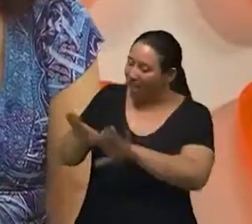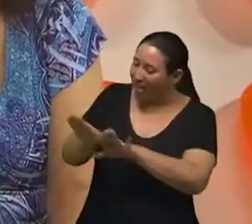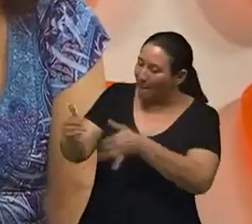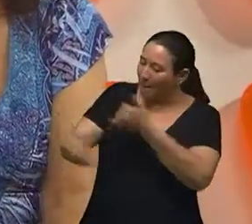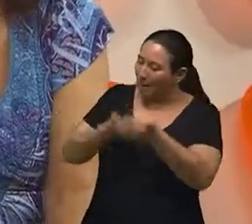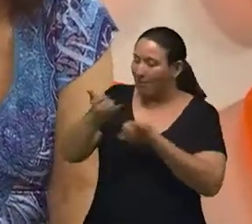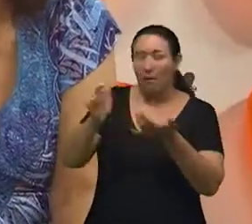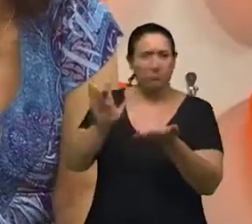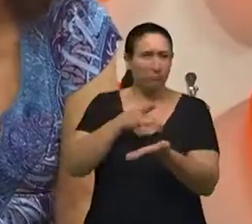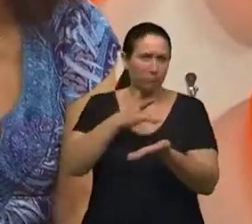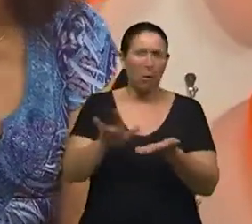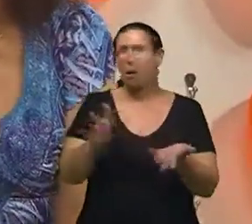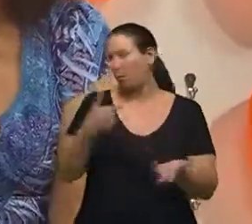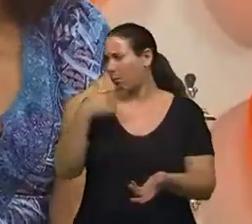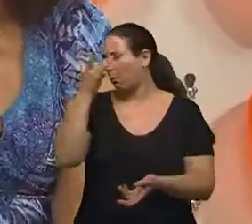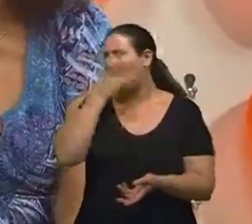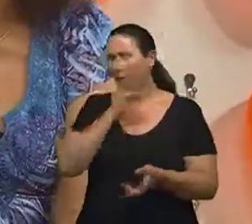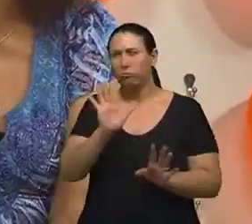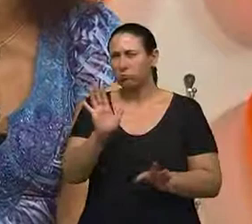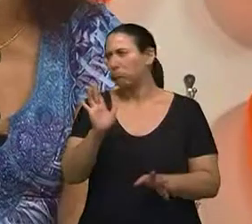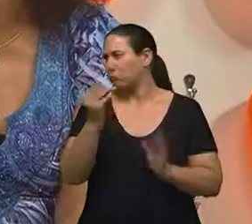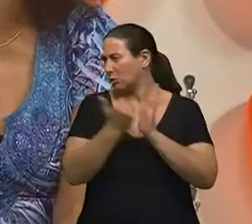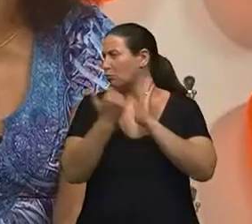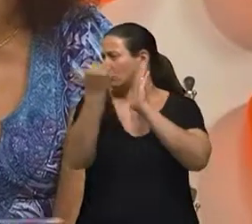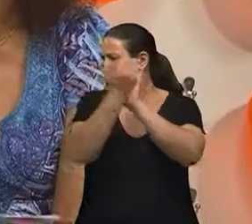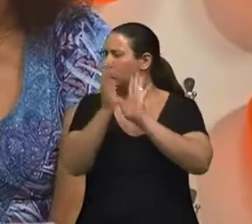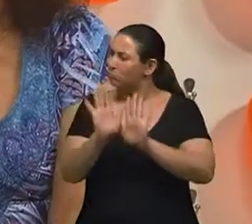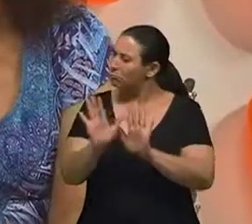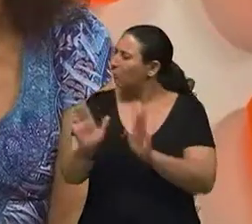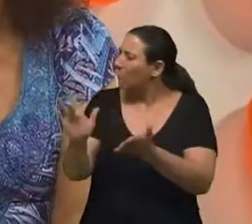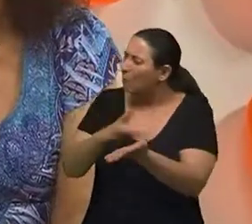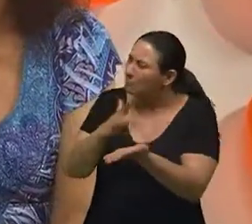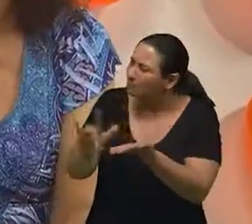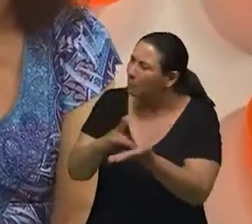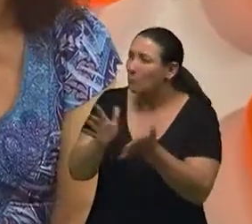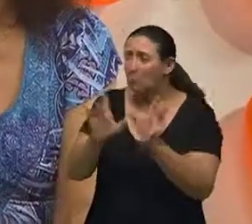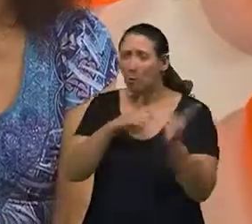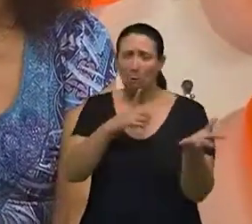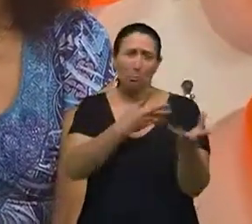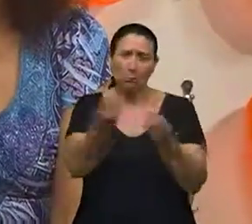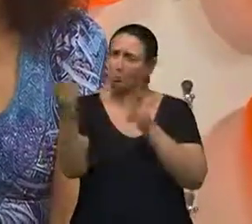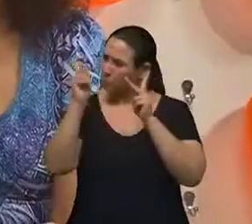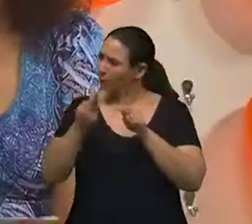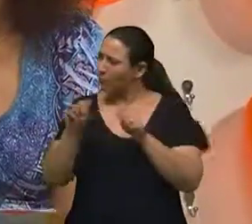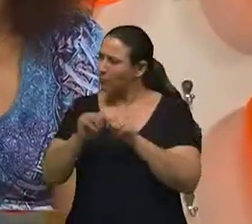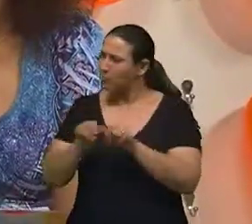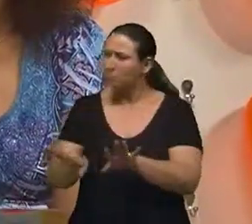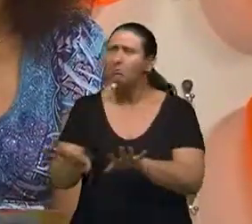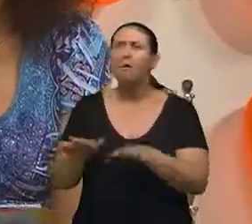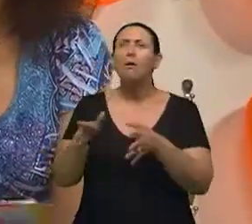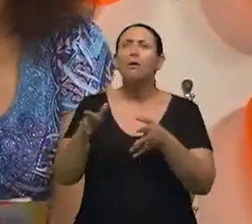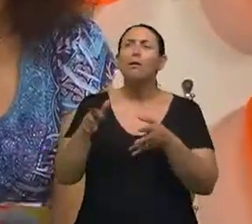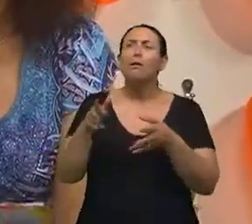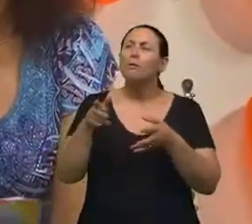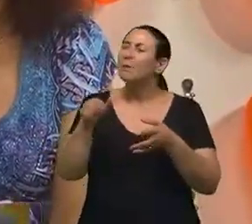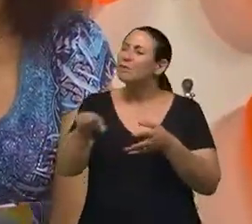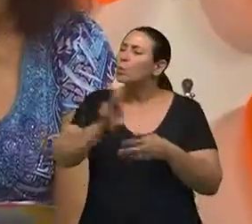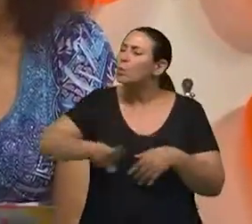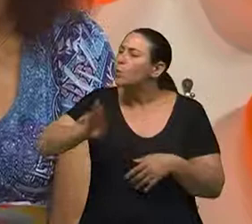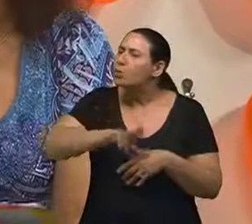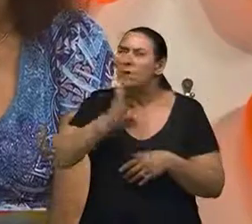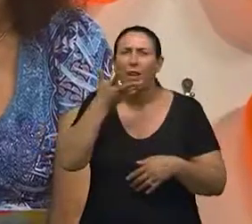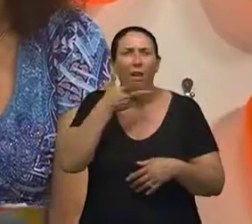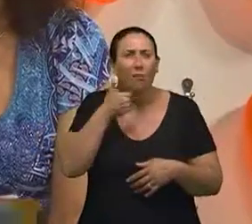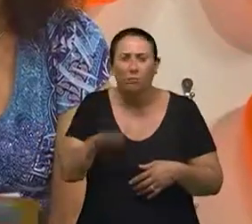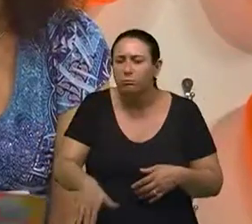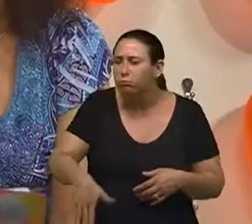né? Exato. Que eu acho um exagero, como mãe e avó acham um exagero, exato, mas em todo caso, exato, tem gente que coloca. Esse uso exagerado e que a criança